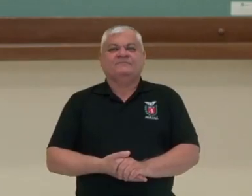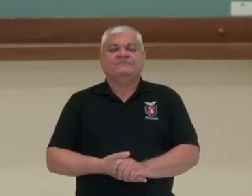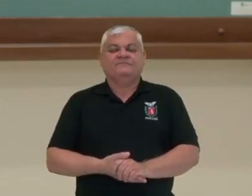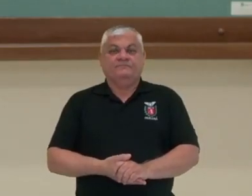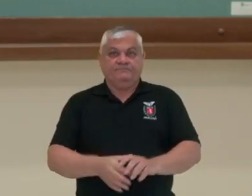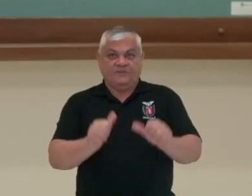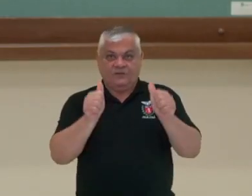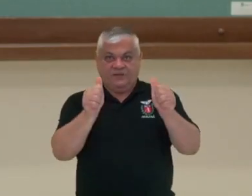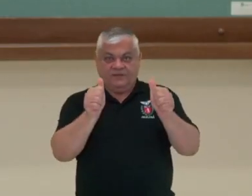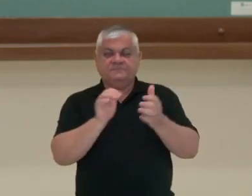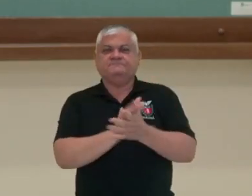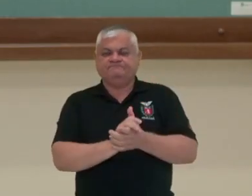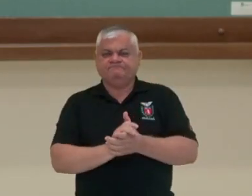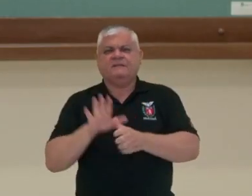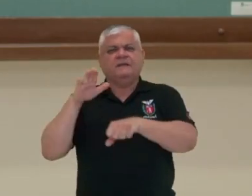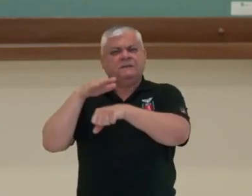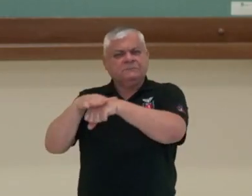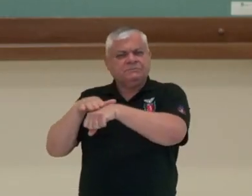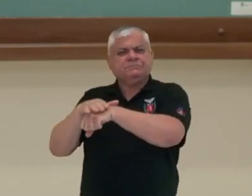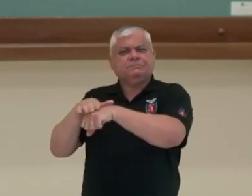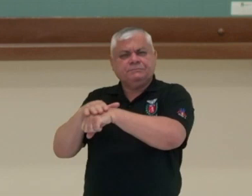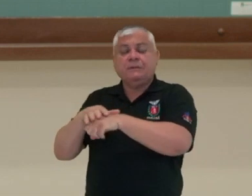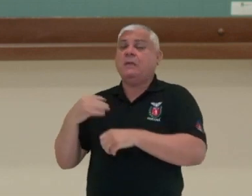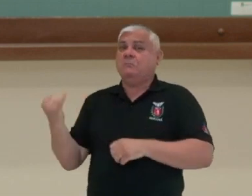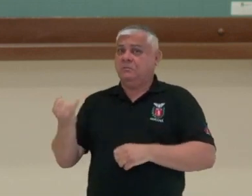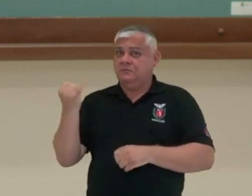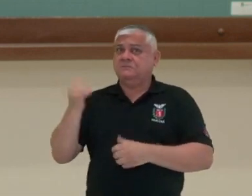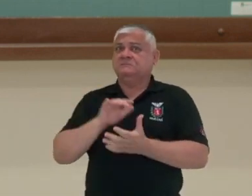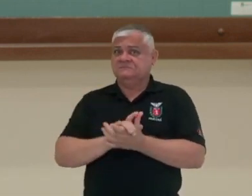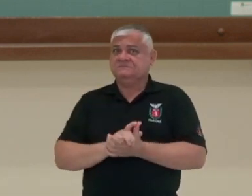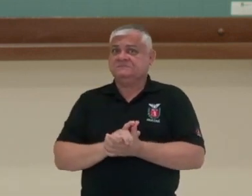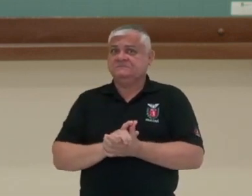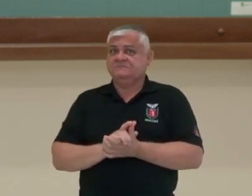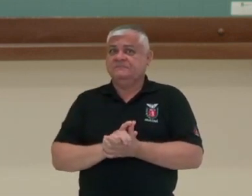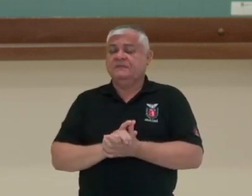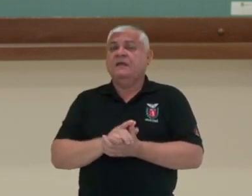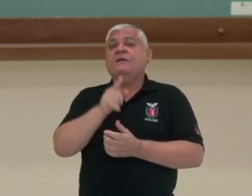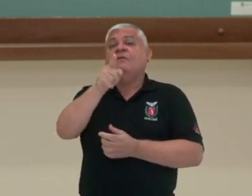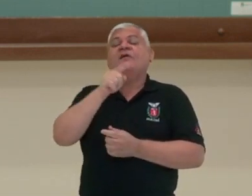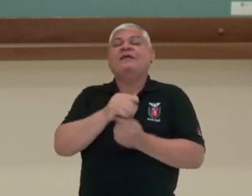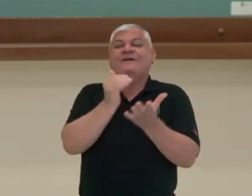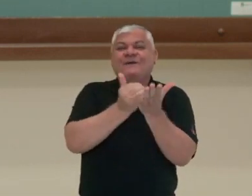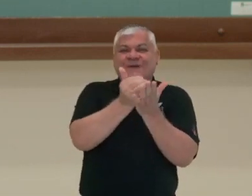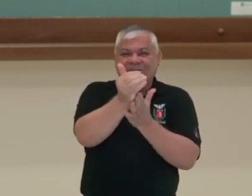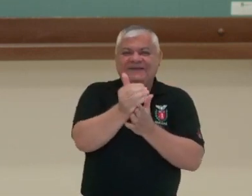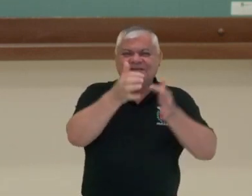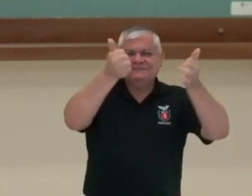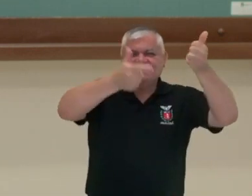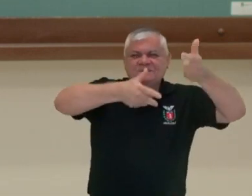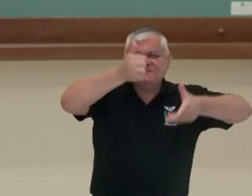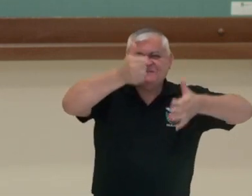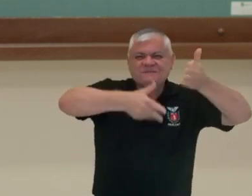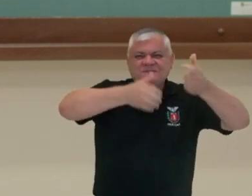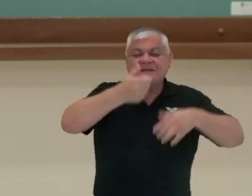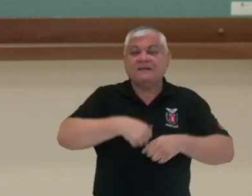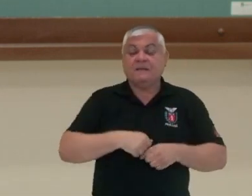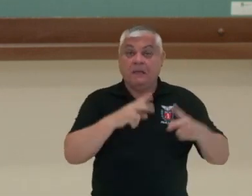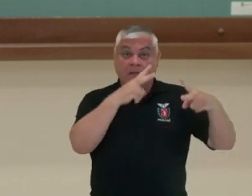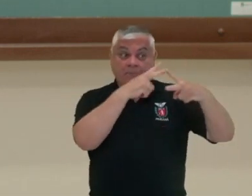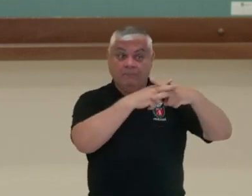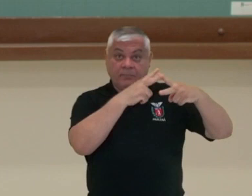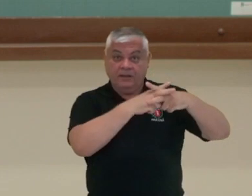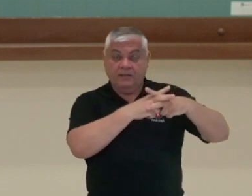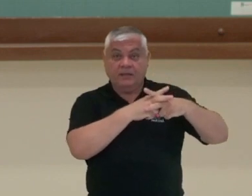Muito bem, pessoal. Essa discussão é muito importante, hein? Porque volta naquilo que eu falei lá no início do nosso vídeo, sobre briga